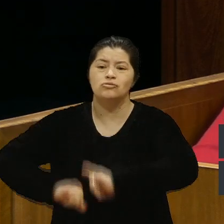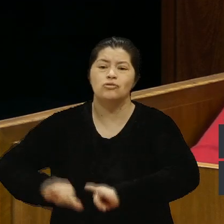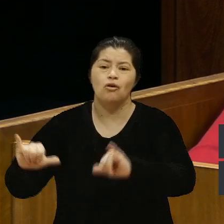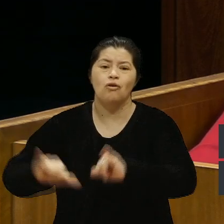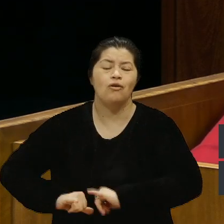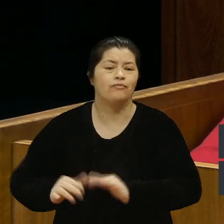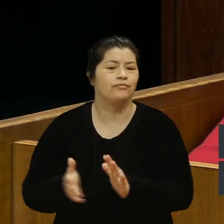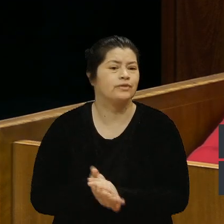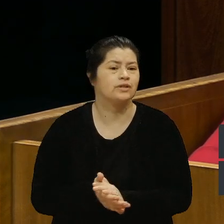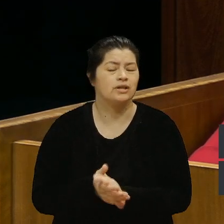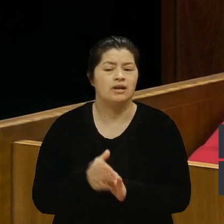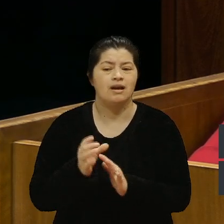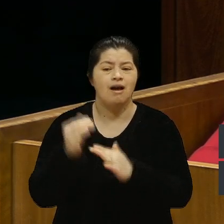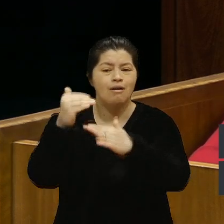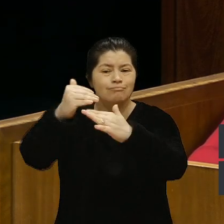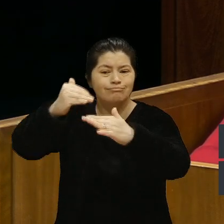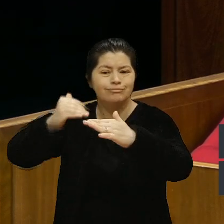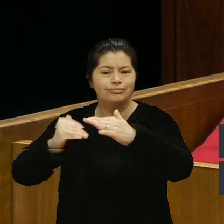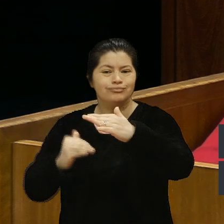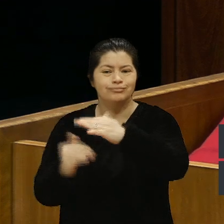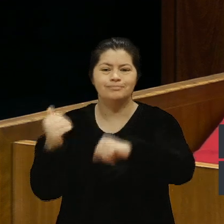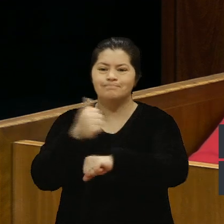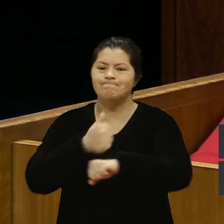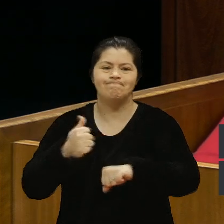o trabalho de baixo nível.